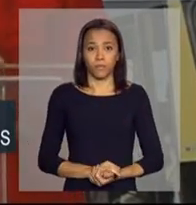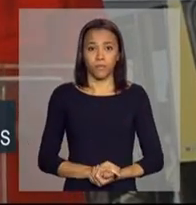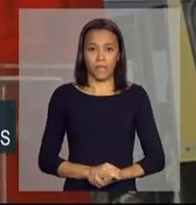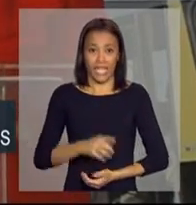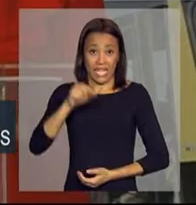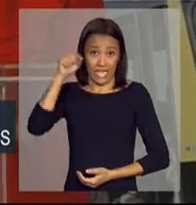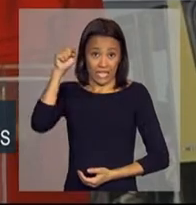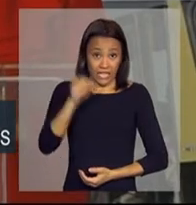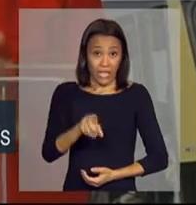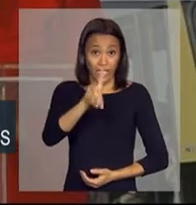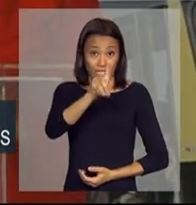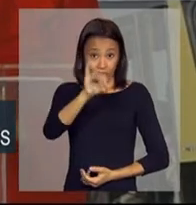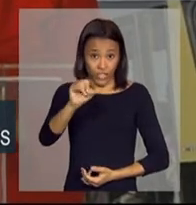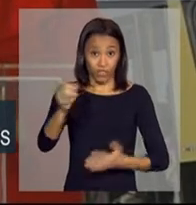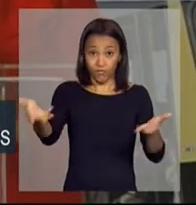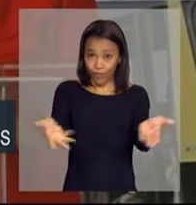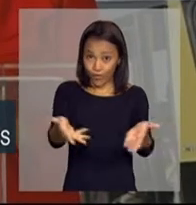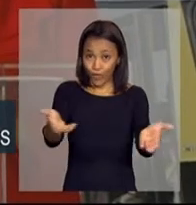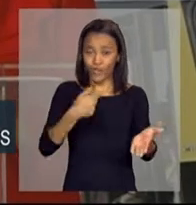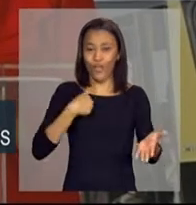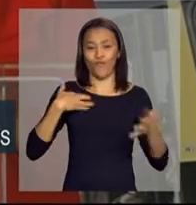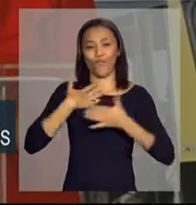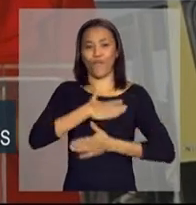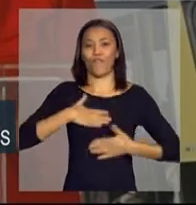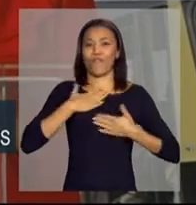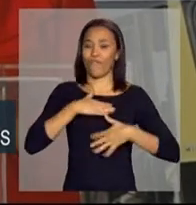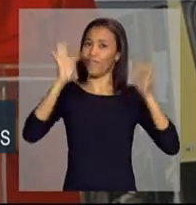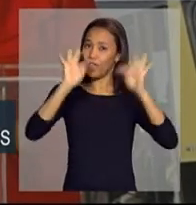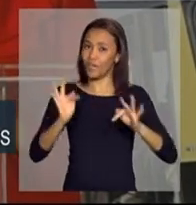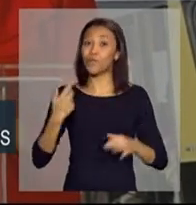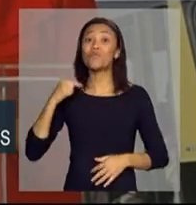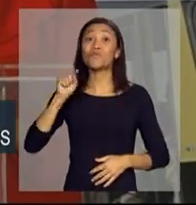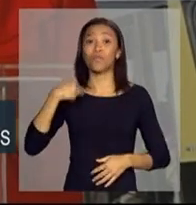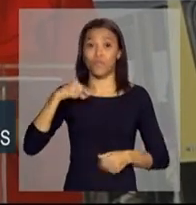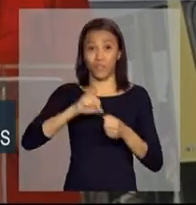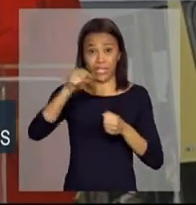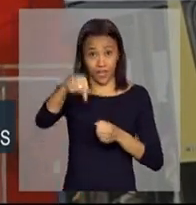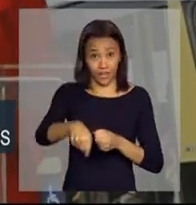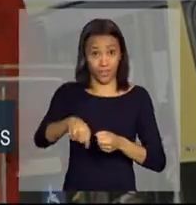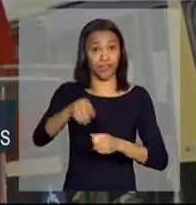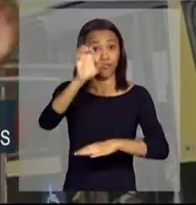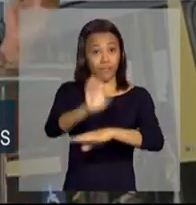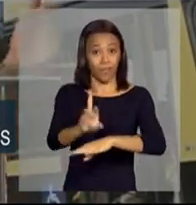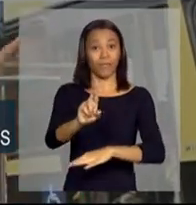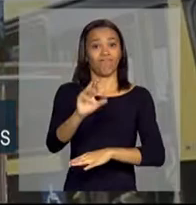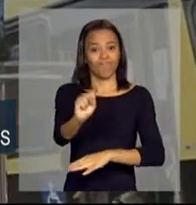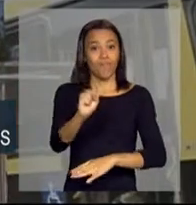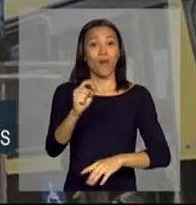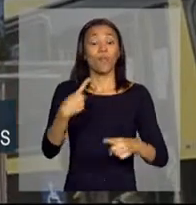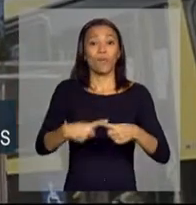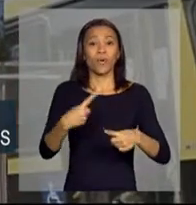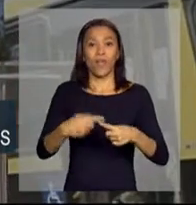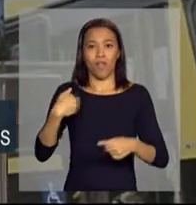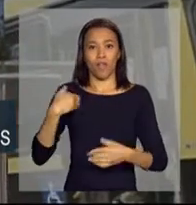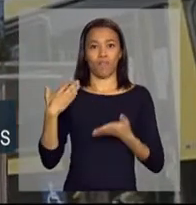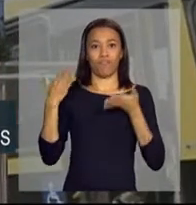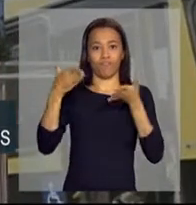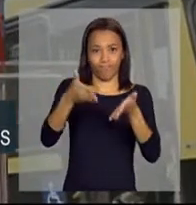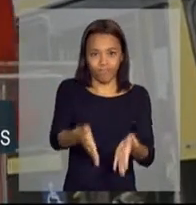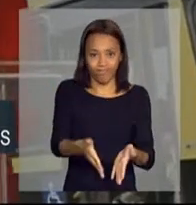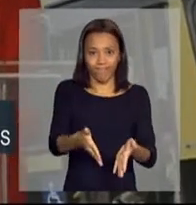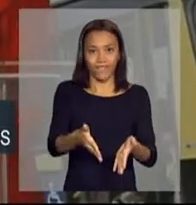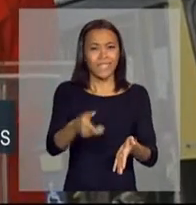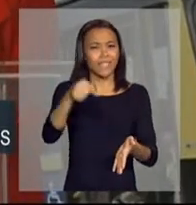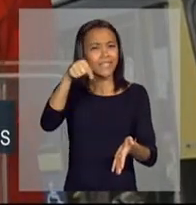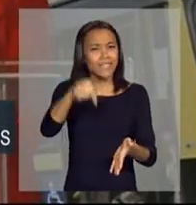nesse dia de hoje, eu fico muito feliz do que eu fiz aqui no Rio Grande do Sul, porque eu participei de algo